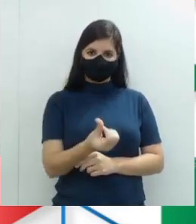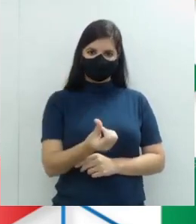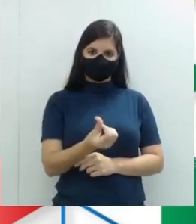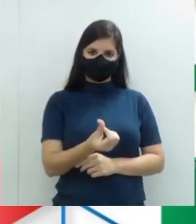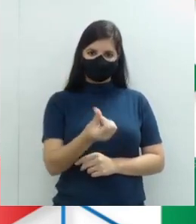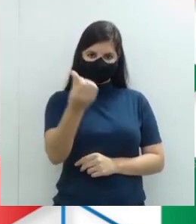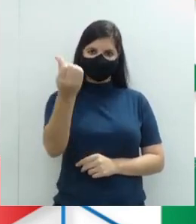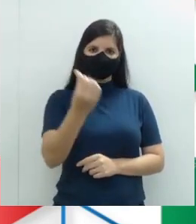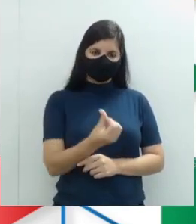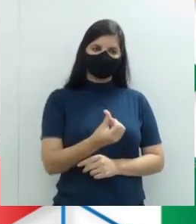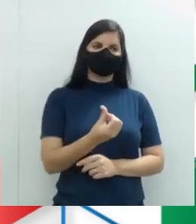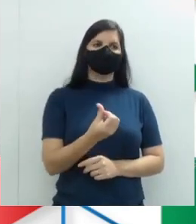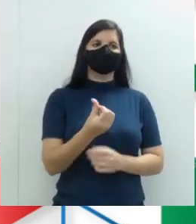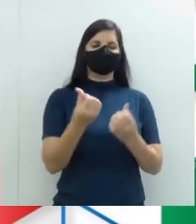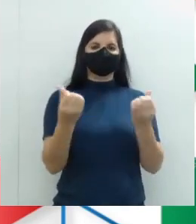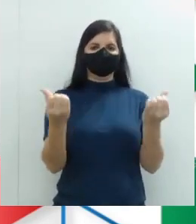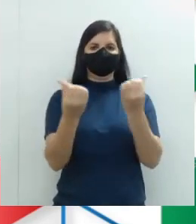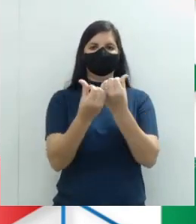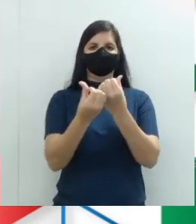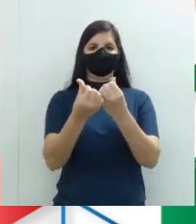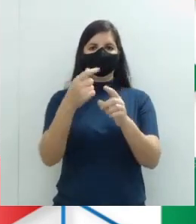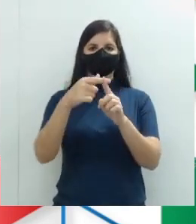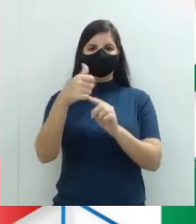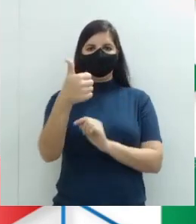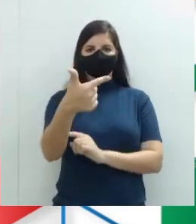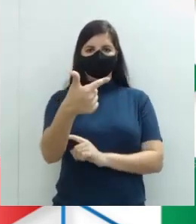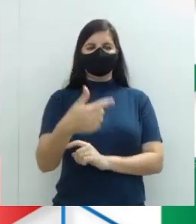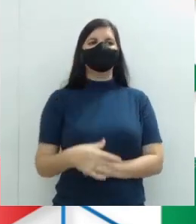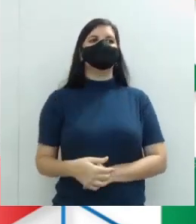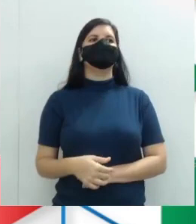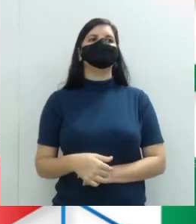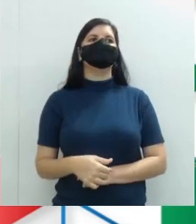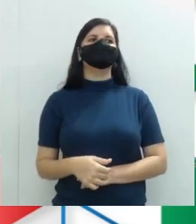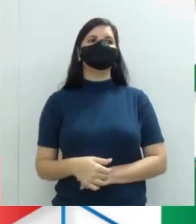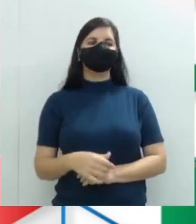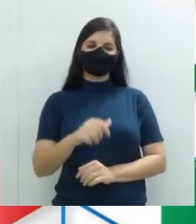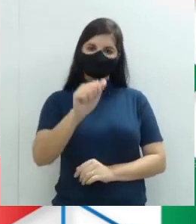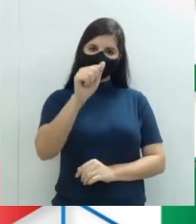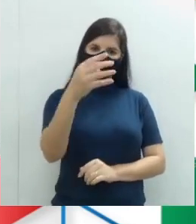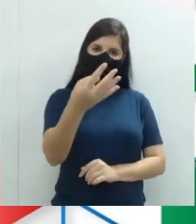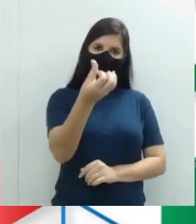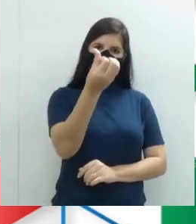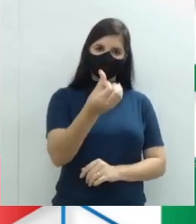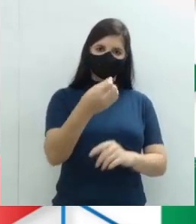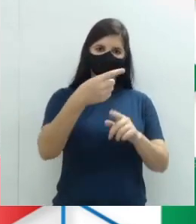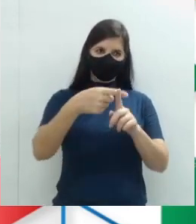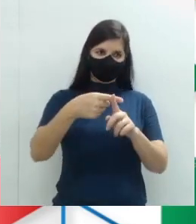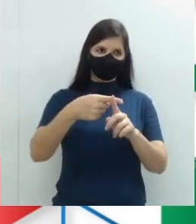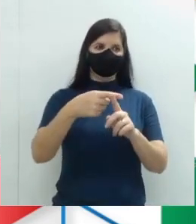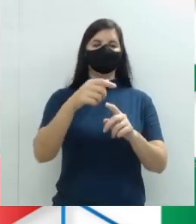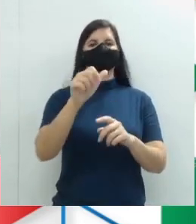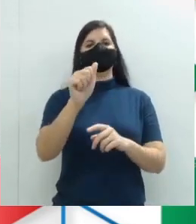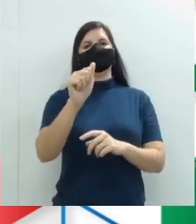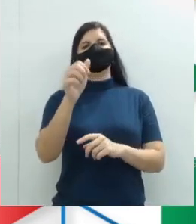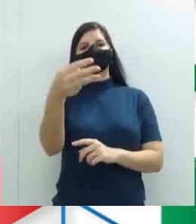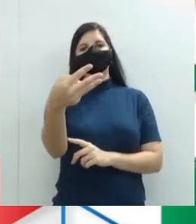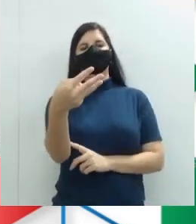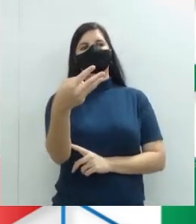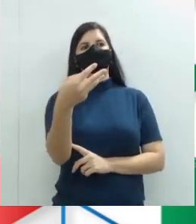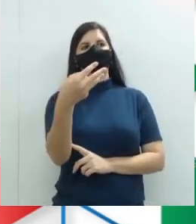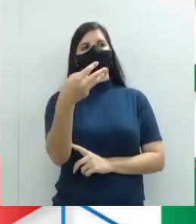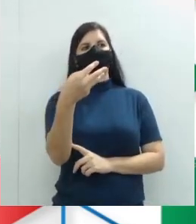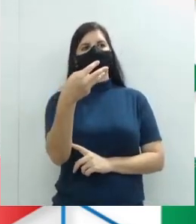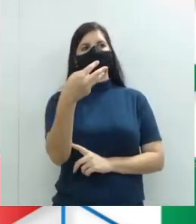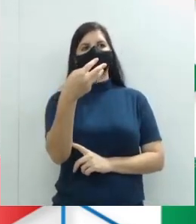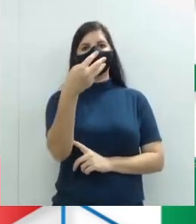próprio 6. Então, 6 mais 6, 12. A4, 6 mais A3, porque 4